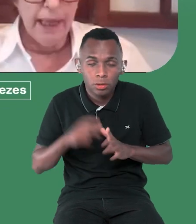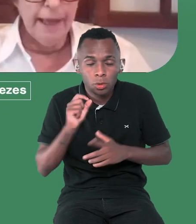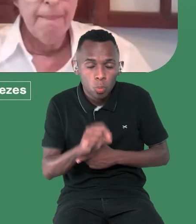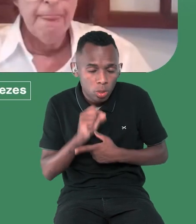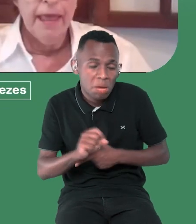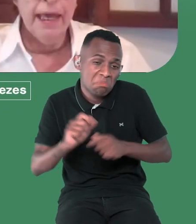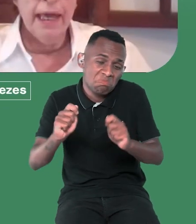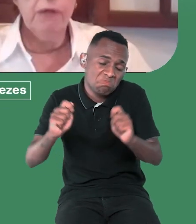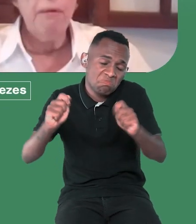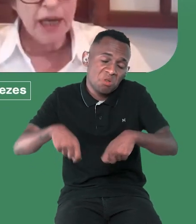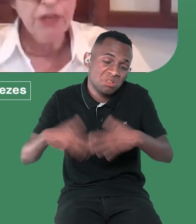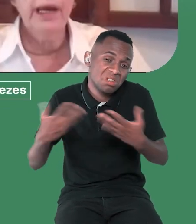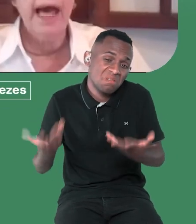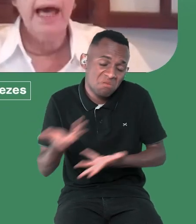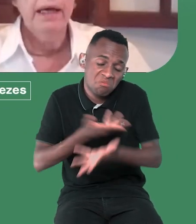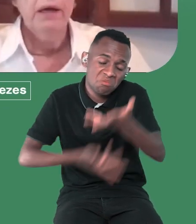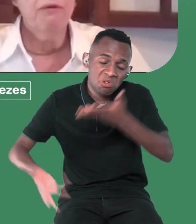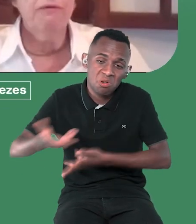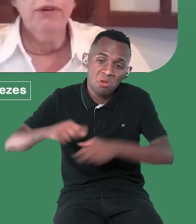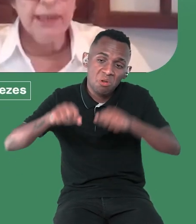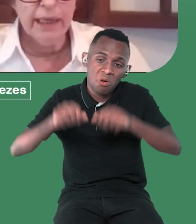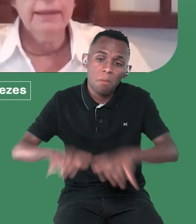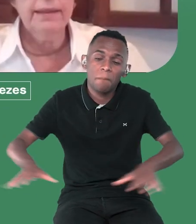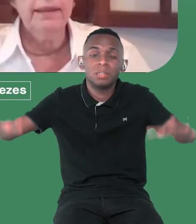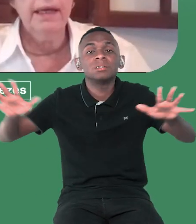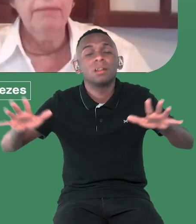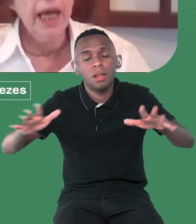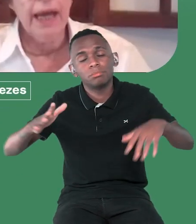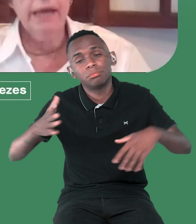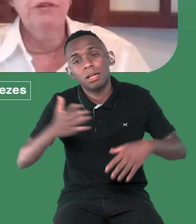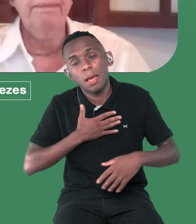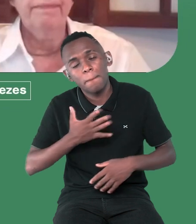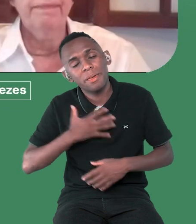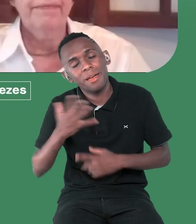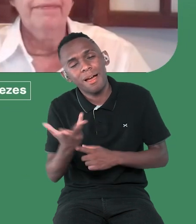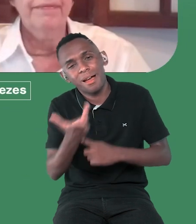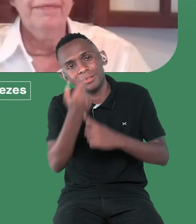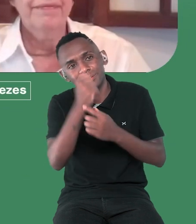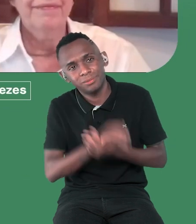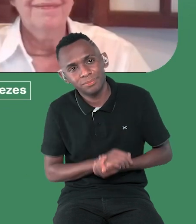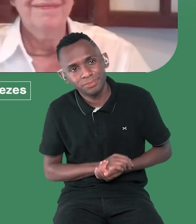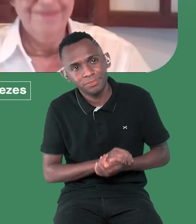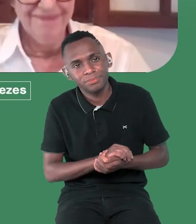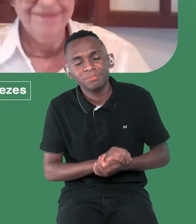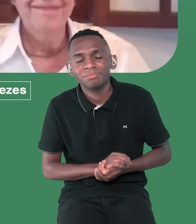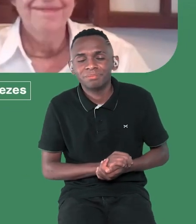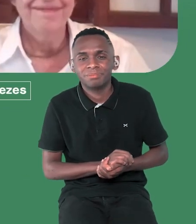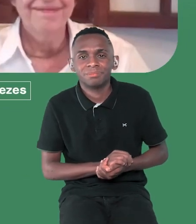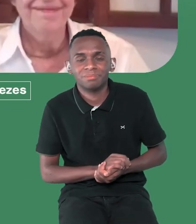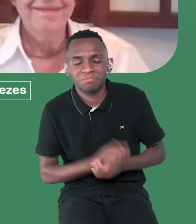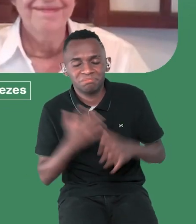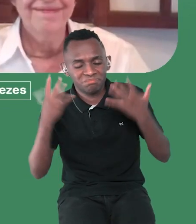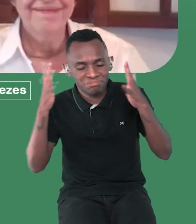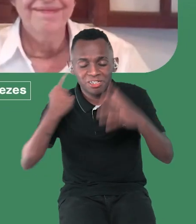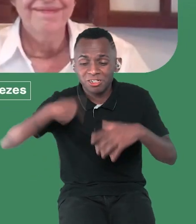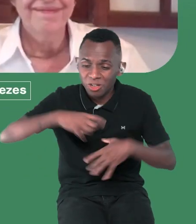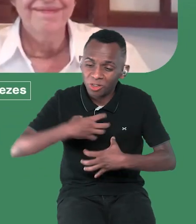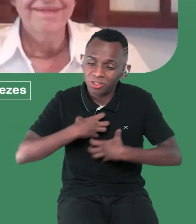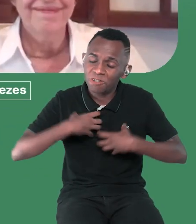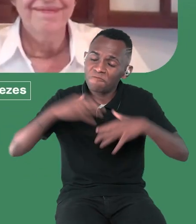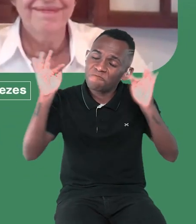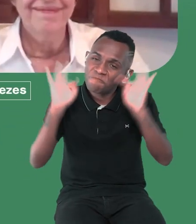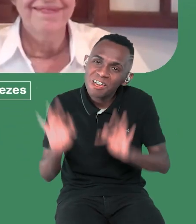descubra seu pássaro, abra suas asas e se lance também nesse voo, porque o convite que o livro faz é esse. É